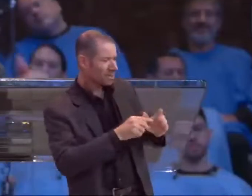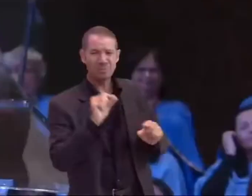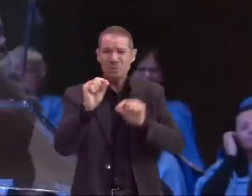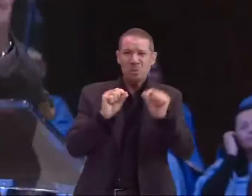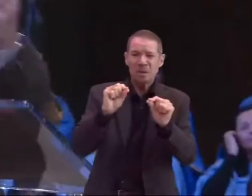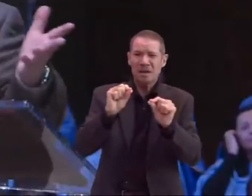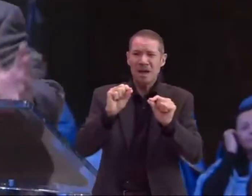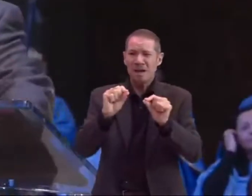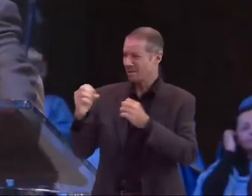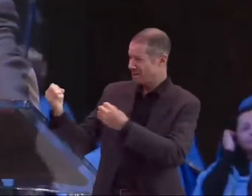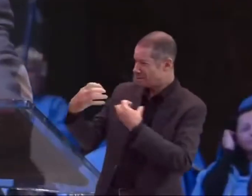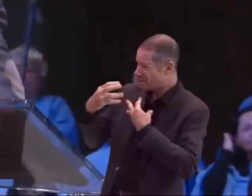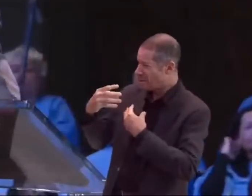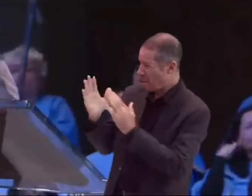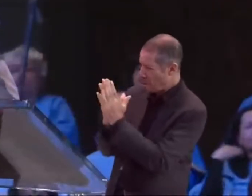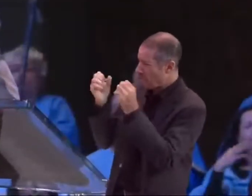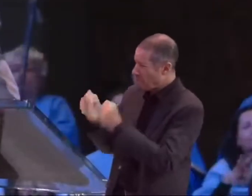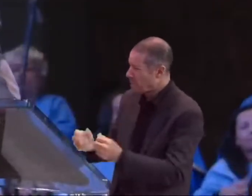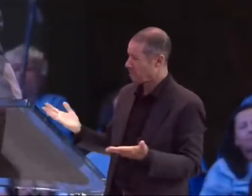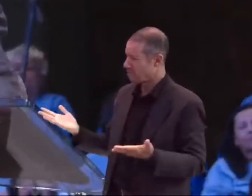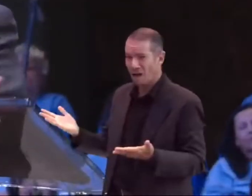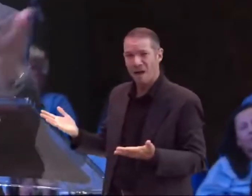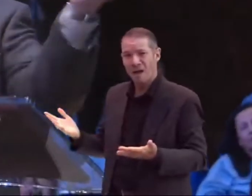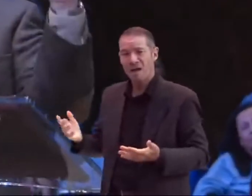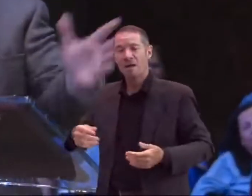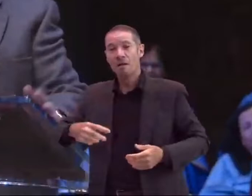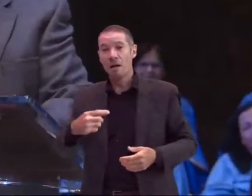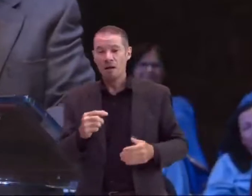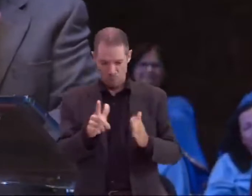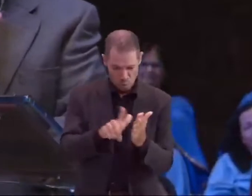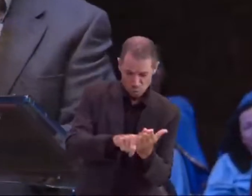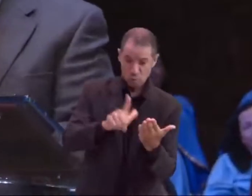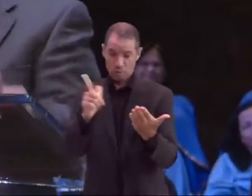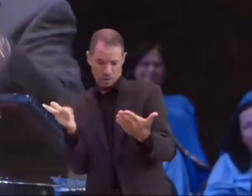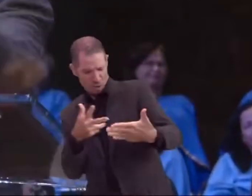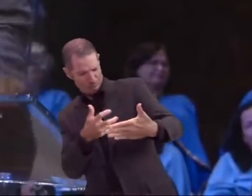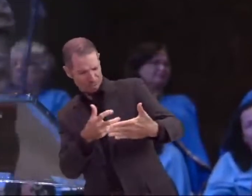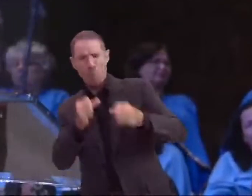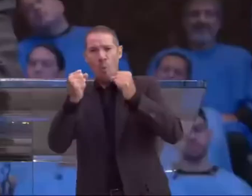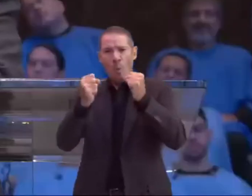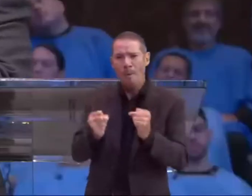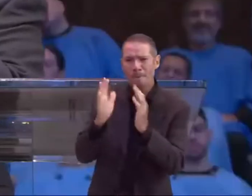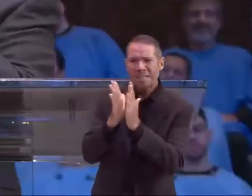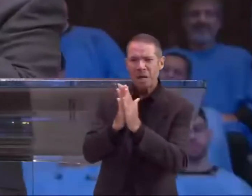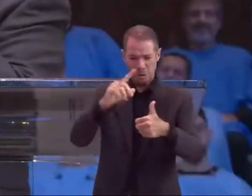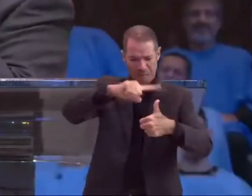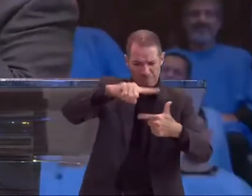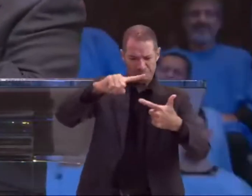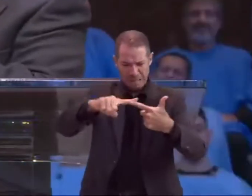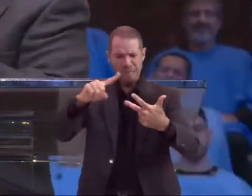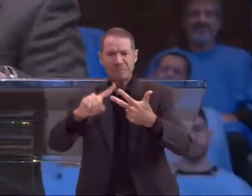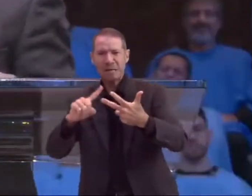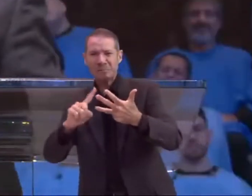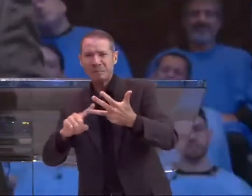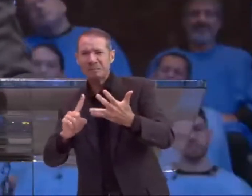que é ensinar a fazer uma oração poderosa? Eu vejo no jornal, às vezes, oração poderosa para isso, oração poderosa